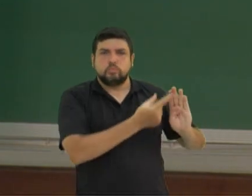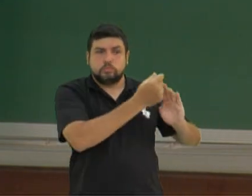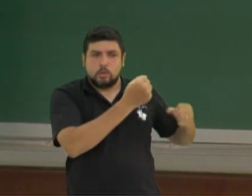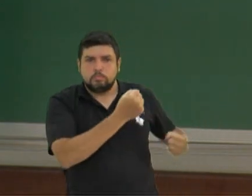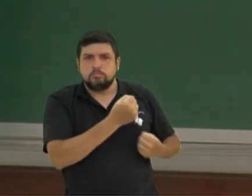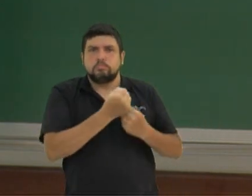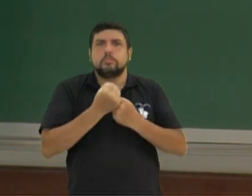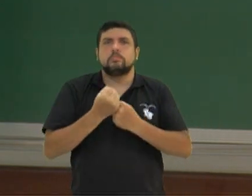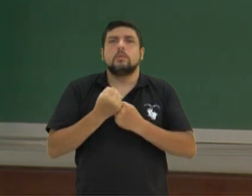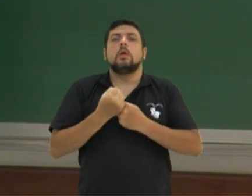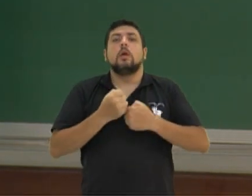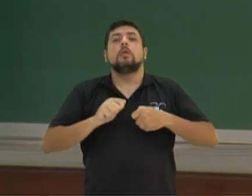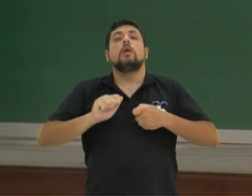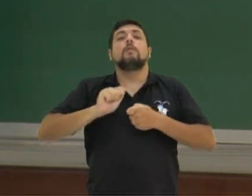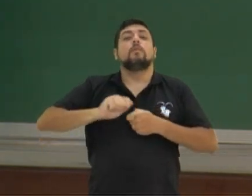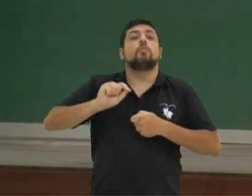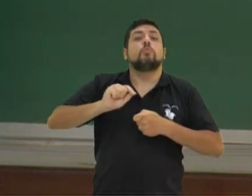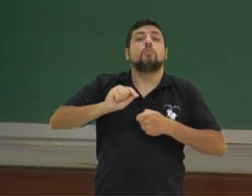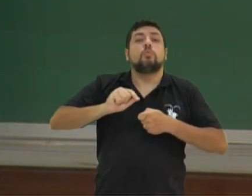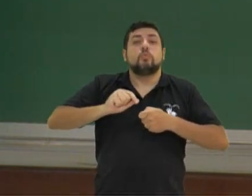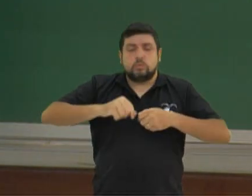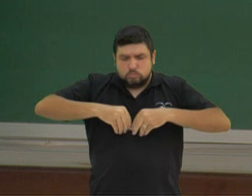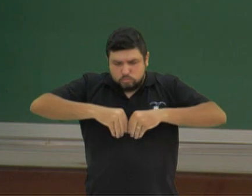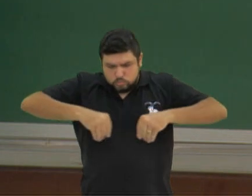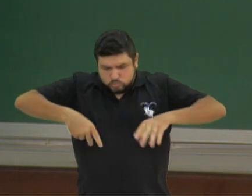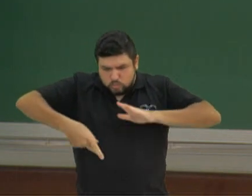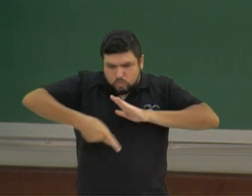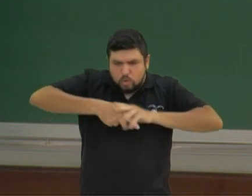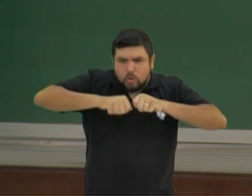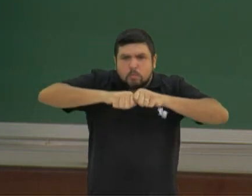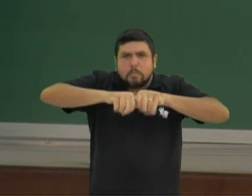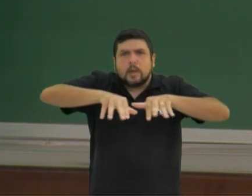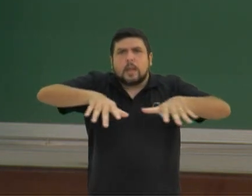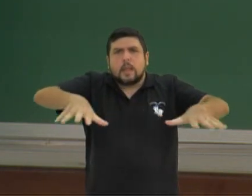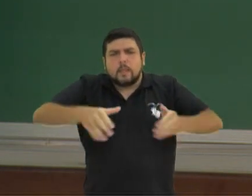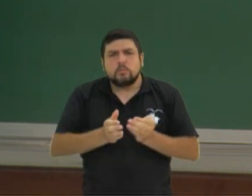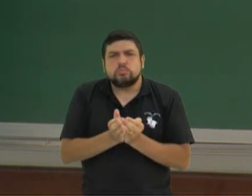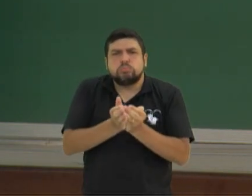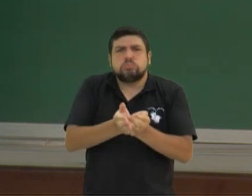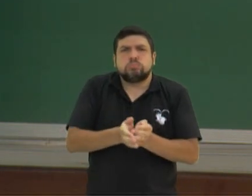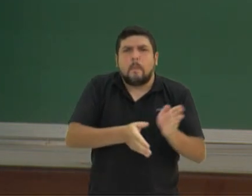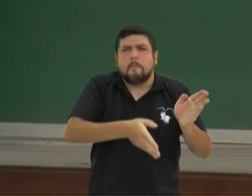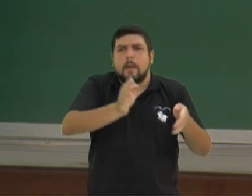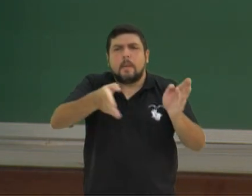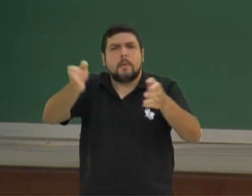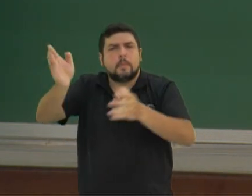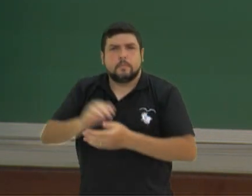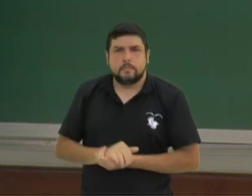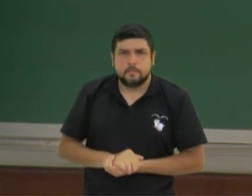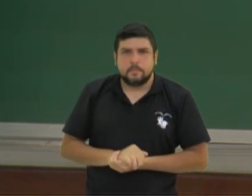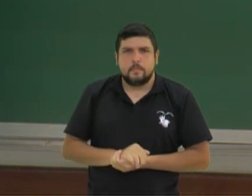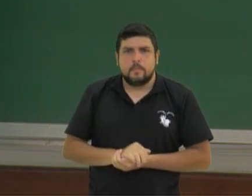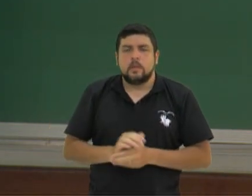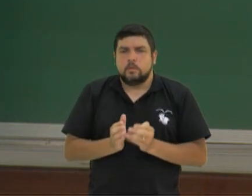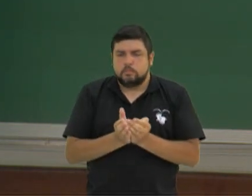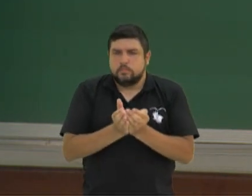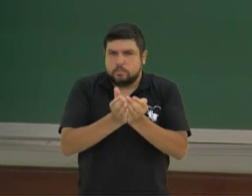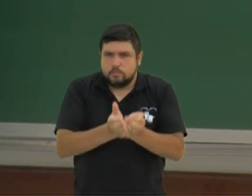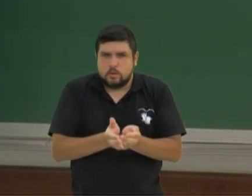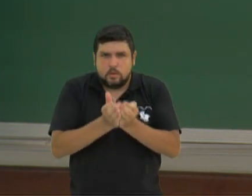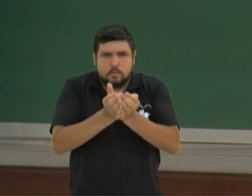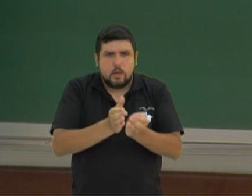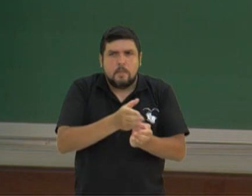então a expandir os seus territórios. E é nesse momento, quando ocorre a expansão marítima europeia, que a gente vai ter